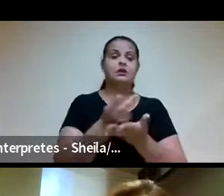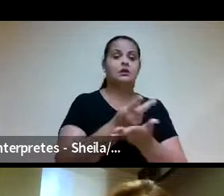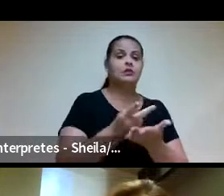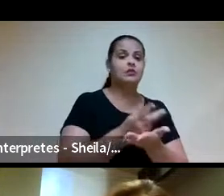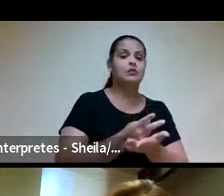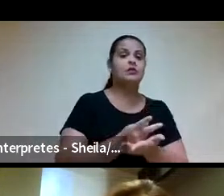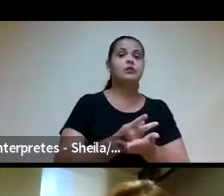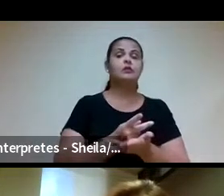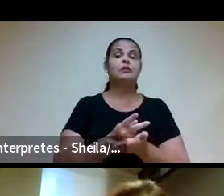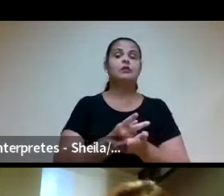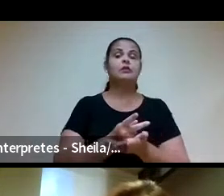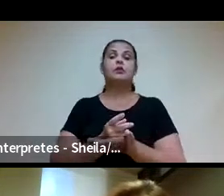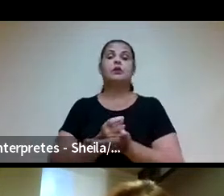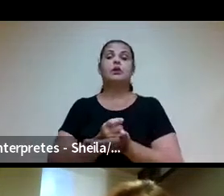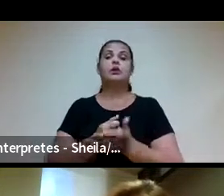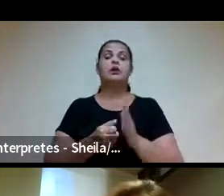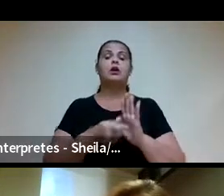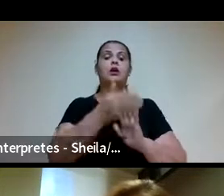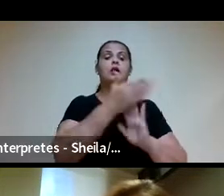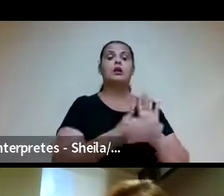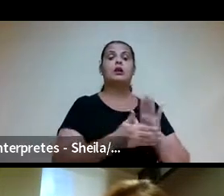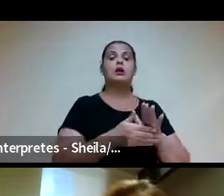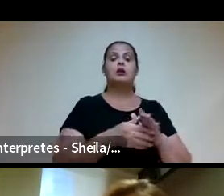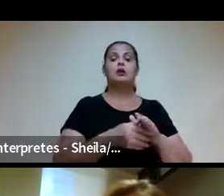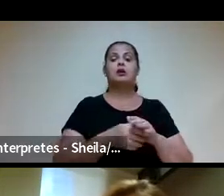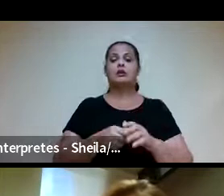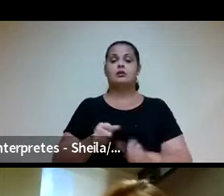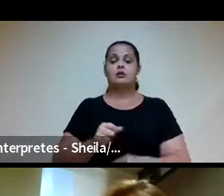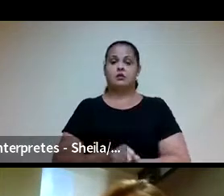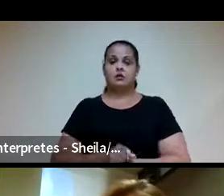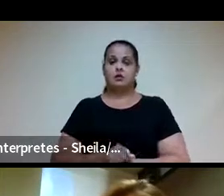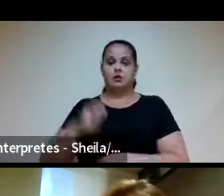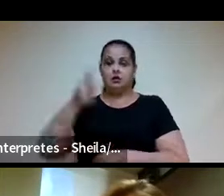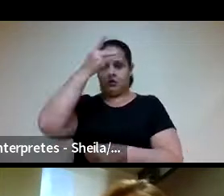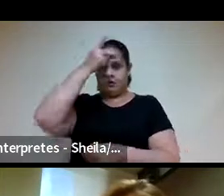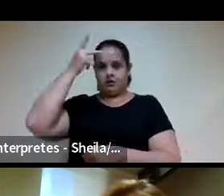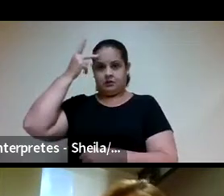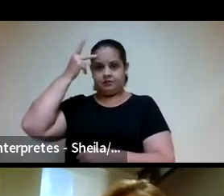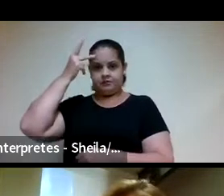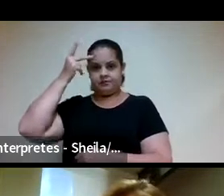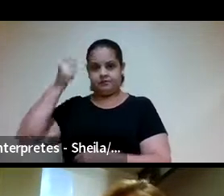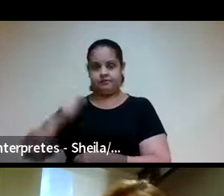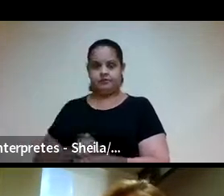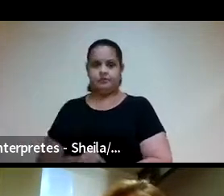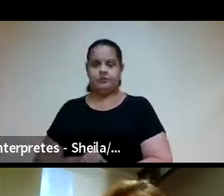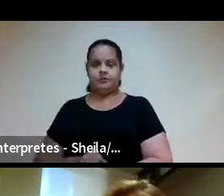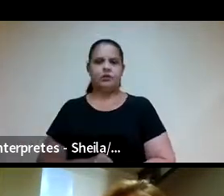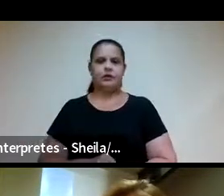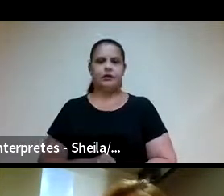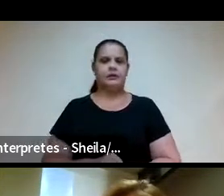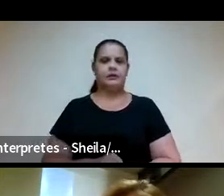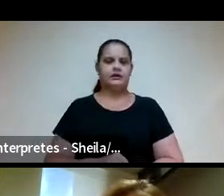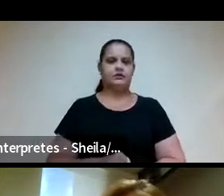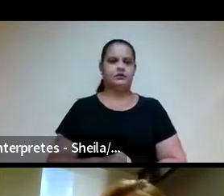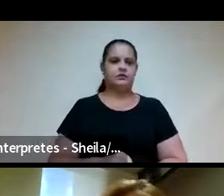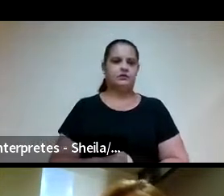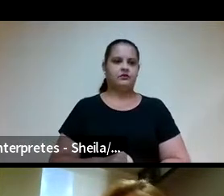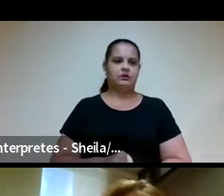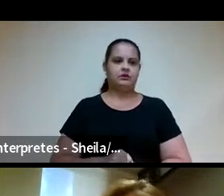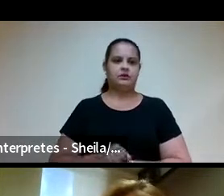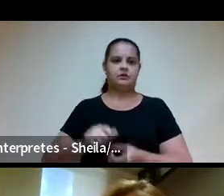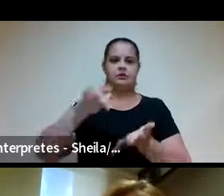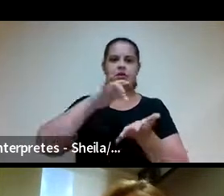de comparecimento da testemunha, especialmente por exigir o uso de aplicativo específico da realização da reunião, que é o Google